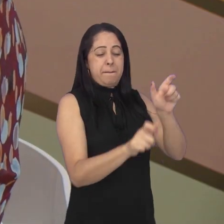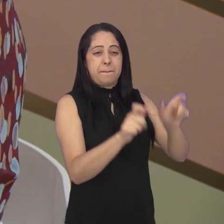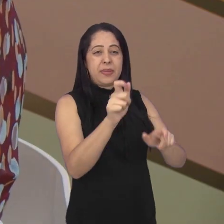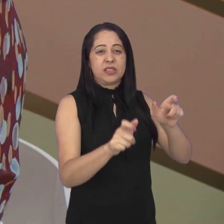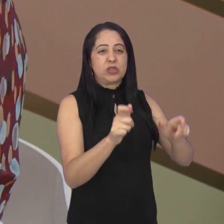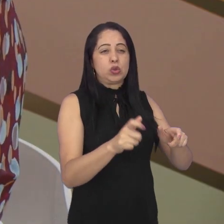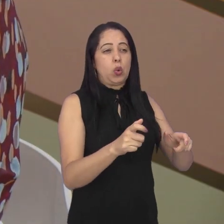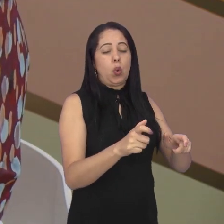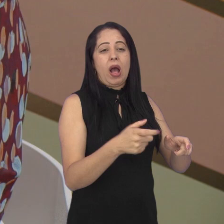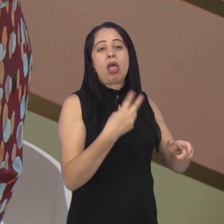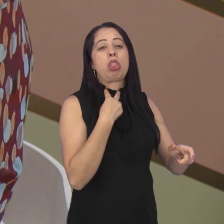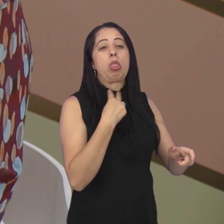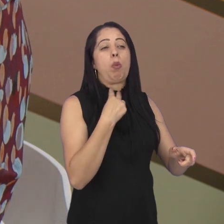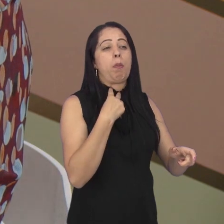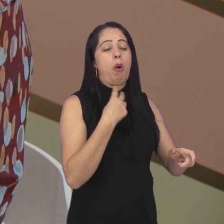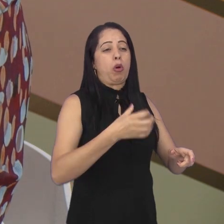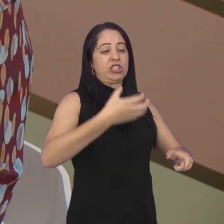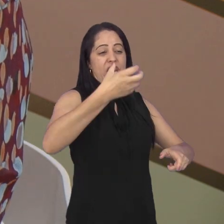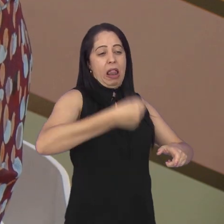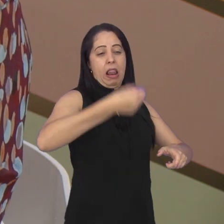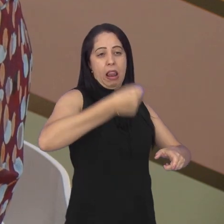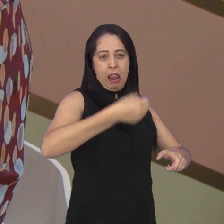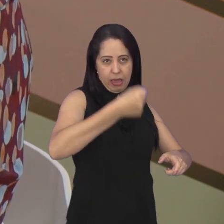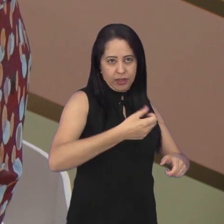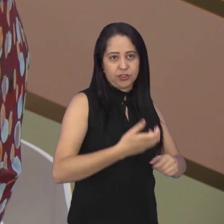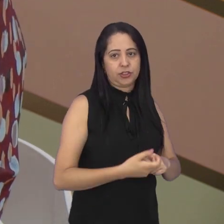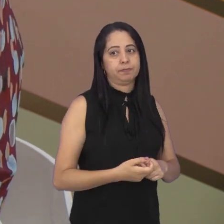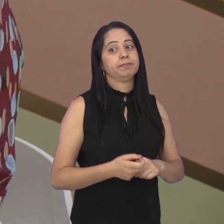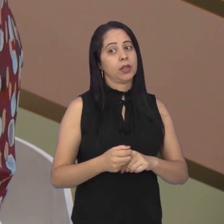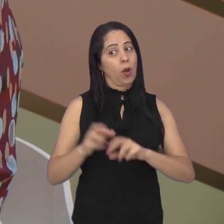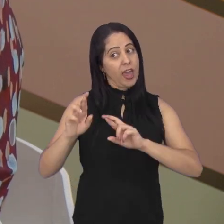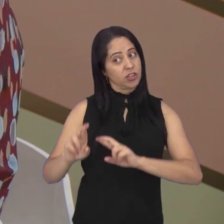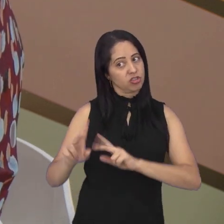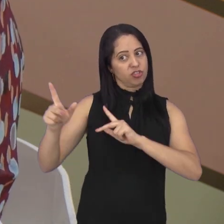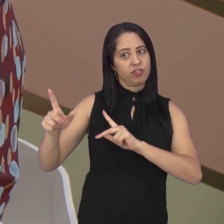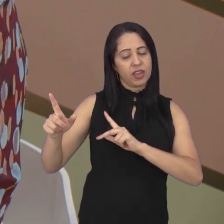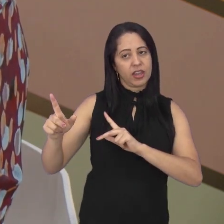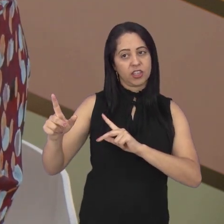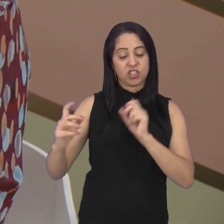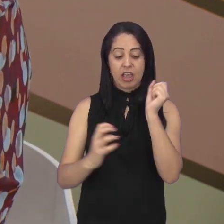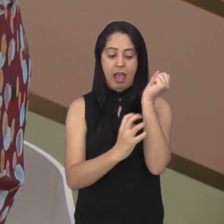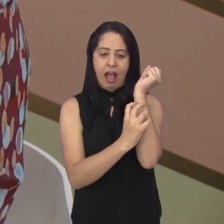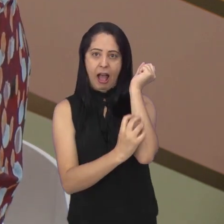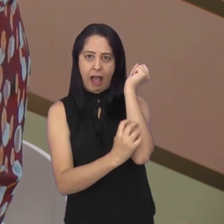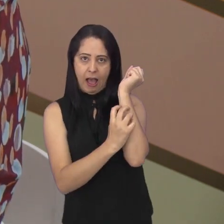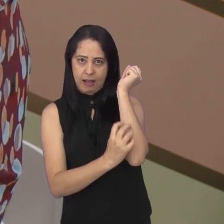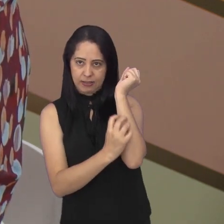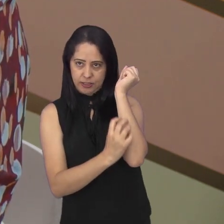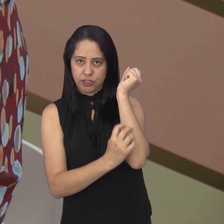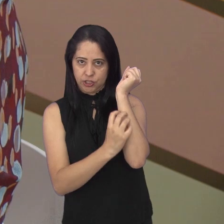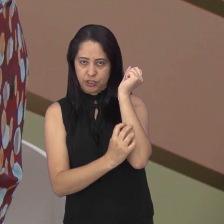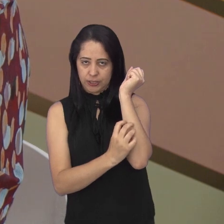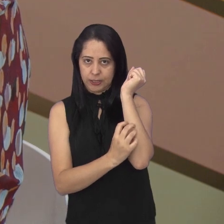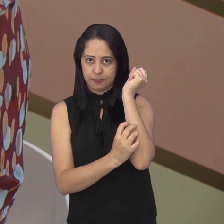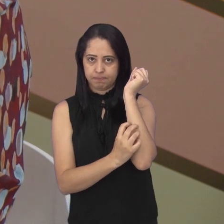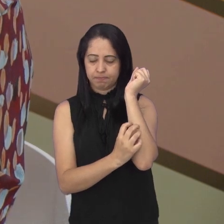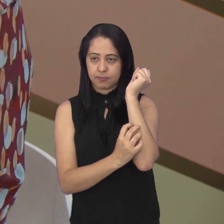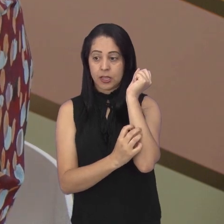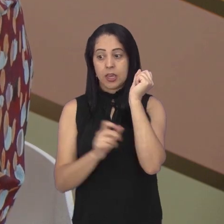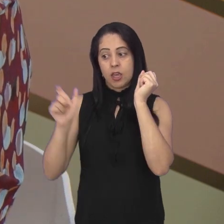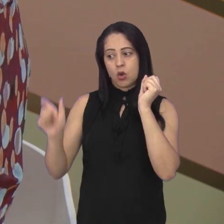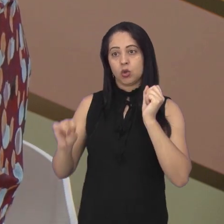da alergia, que horas que ela vai aparecer. Então, por exemplo, a alergia ao camarão é uma alergia que surge mais em adultos ao longo